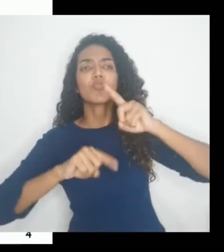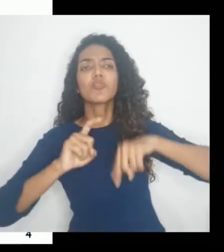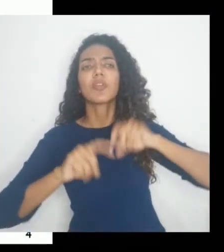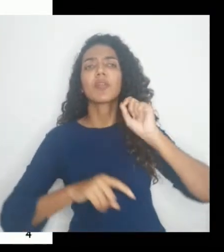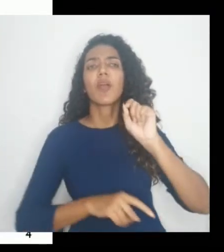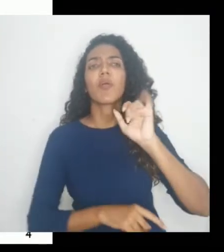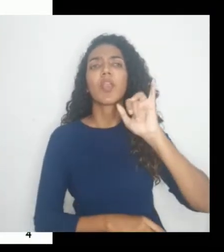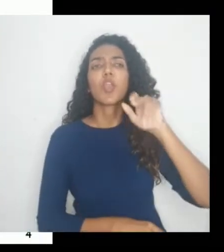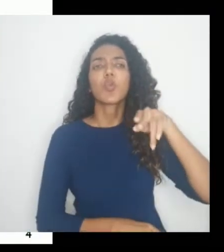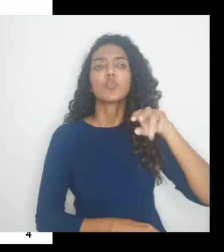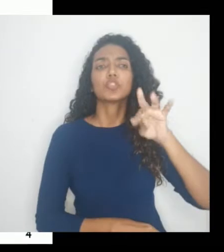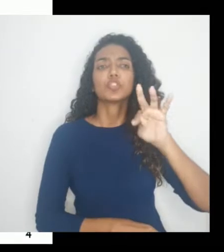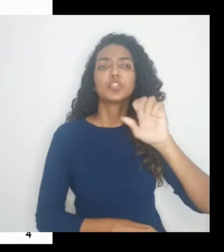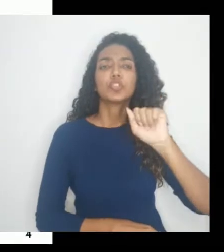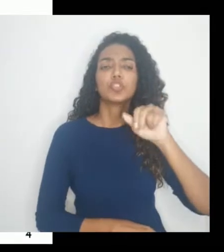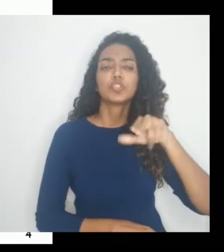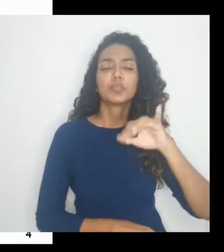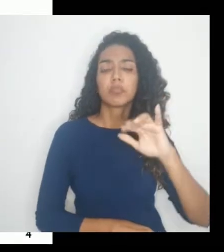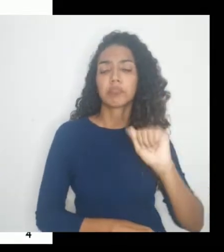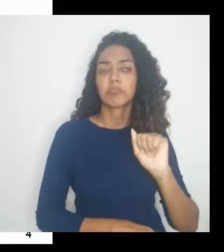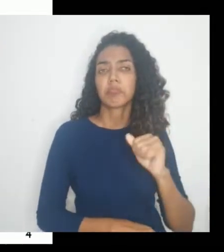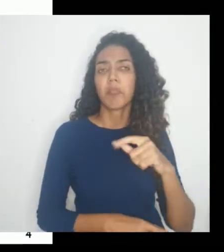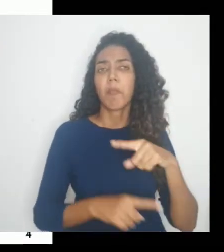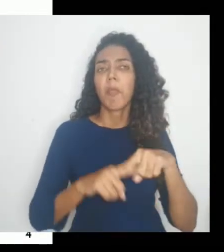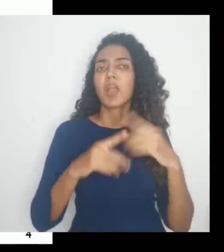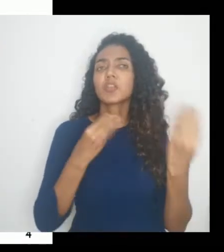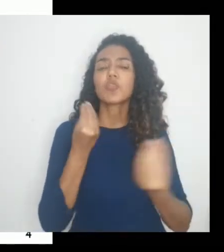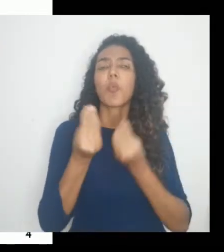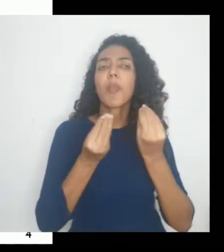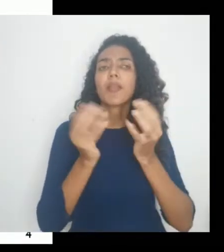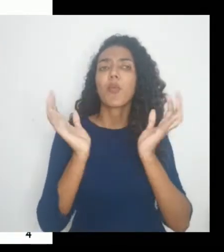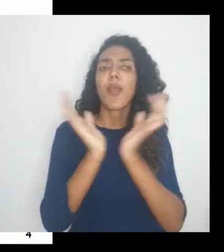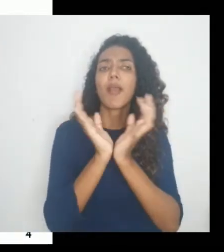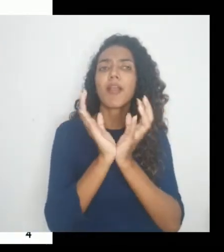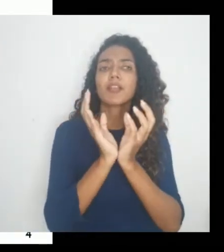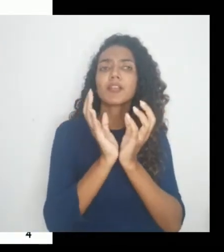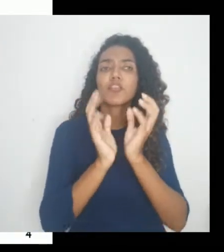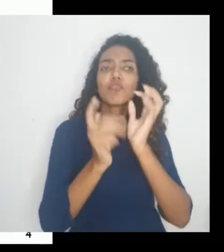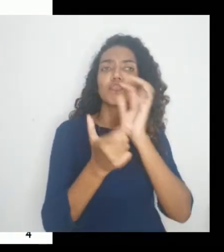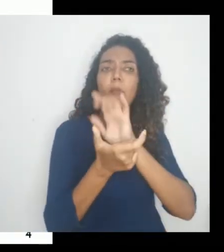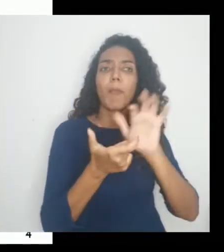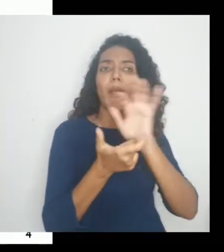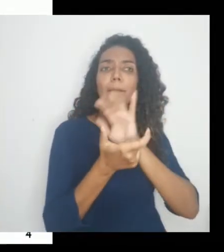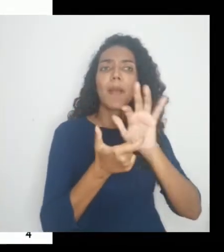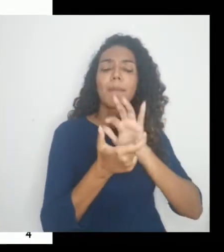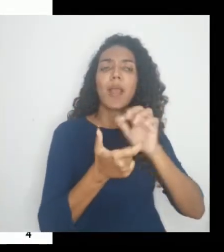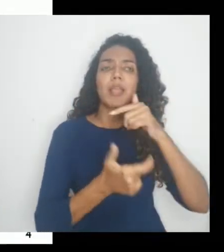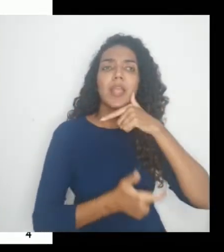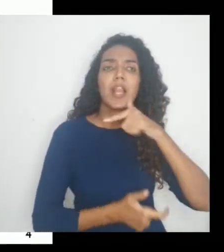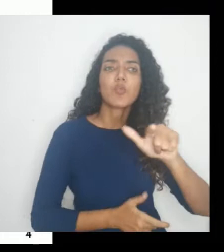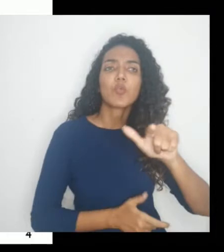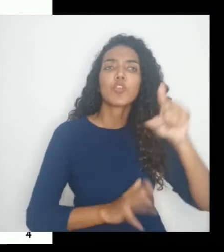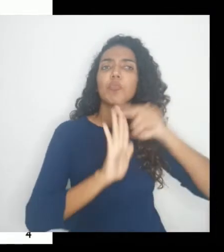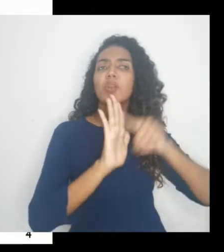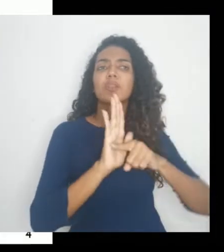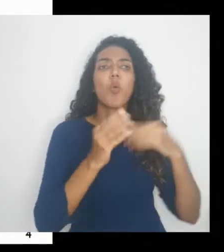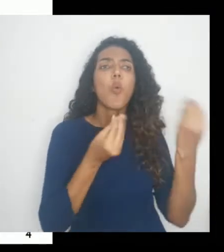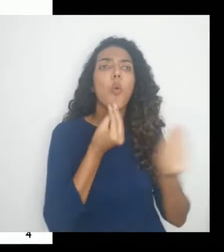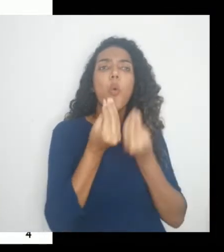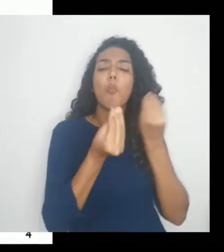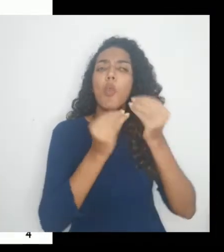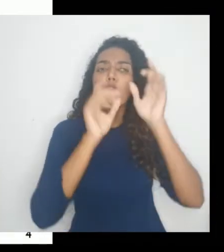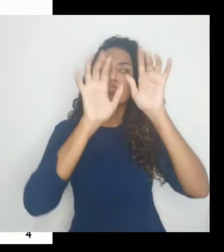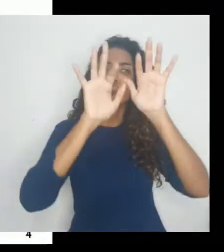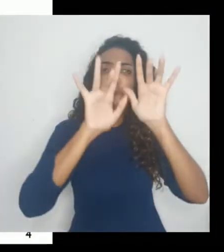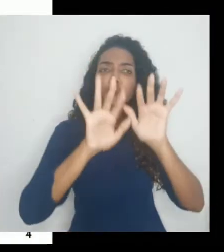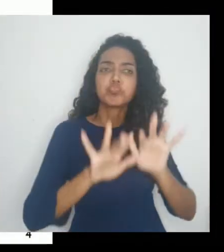uma classe numa determinada linguagem de programação? Como a gente já vem falando sobre Java, vamos ver como é que a gente escreve uma classe em Java e o que é